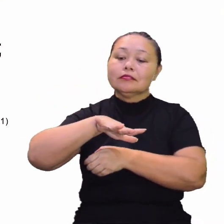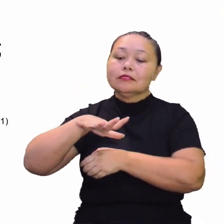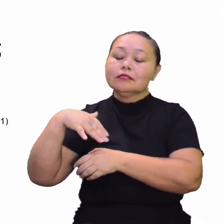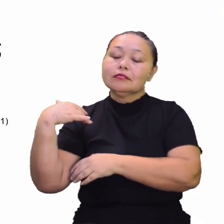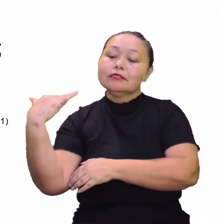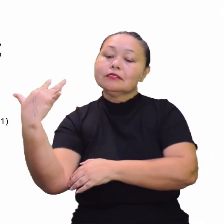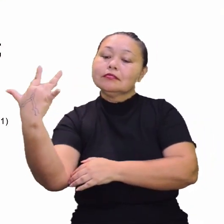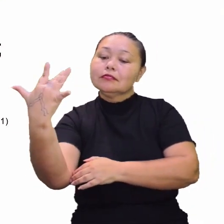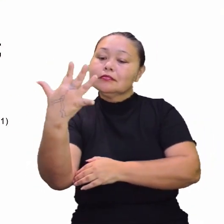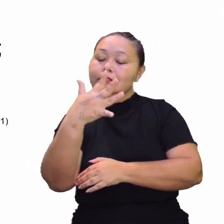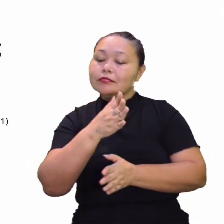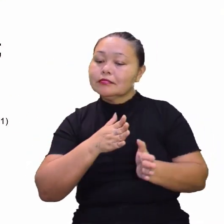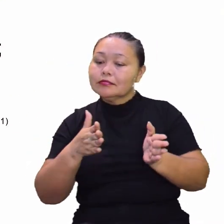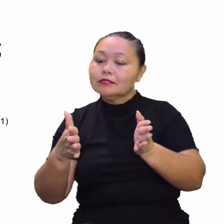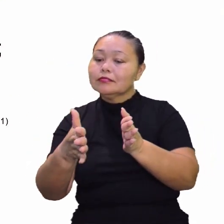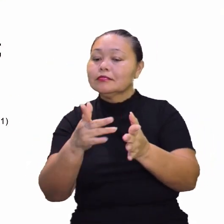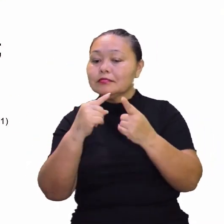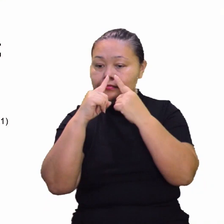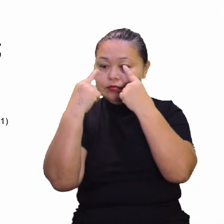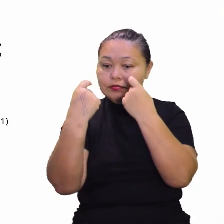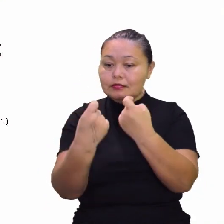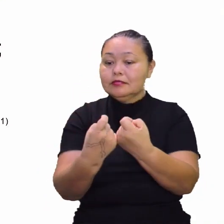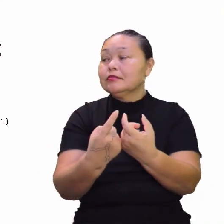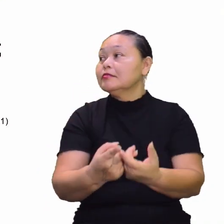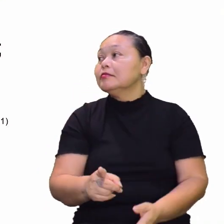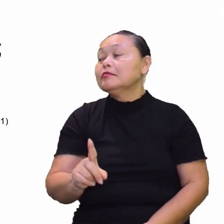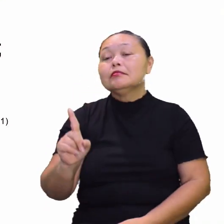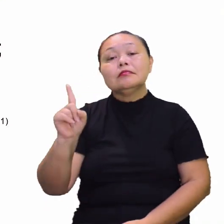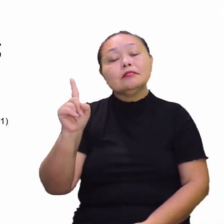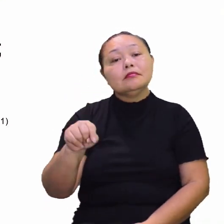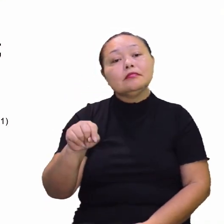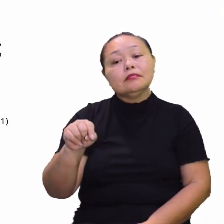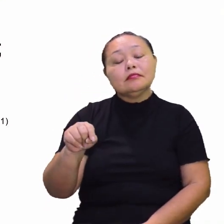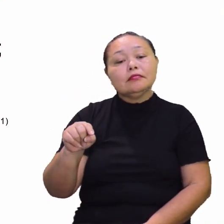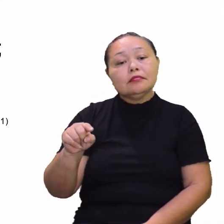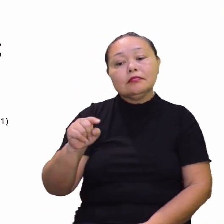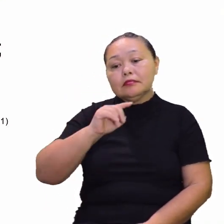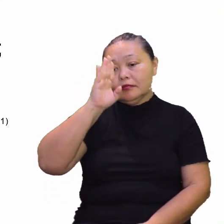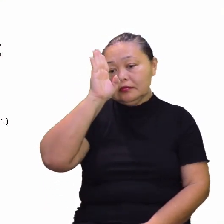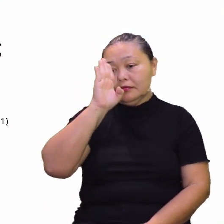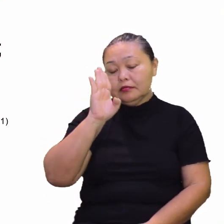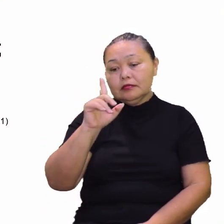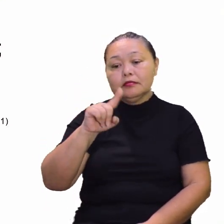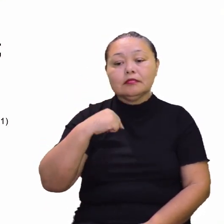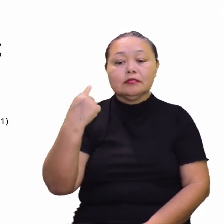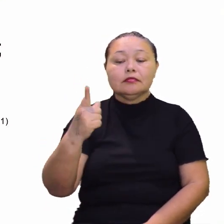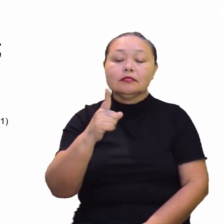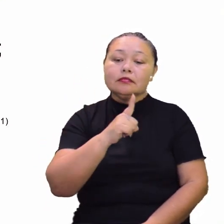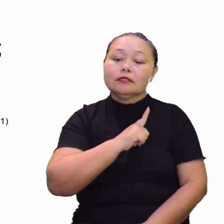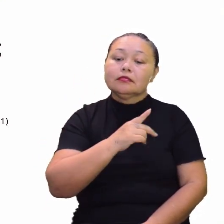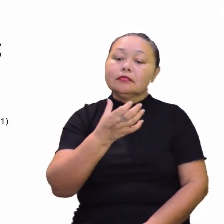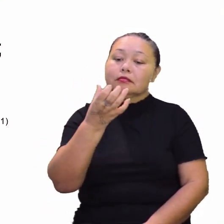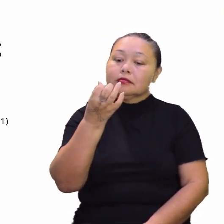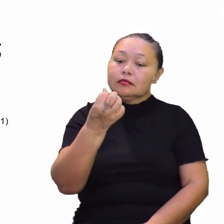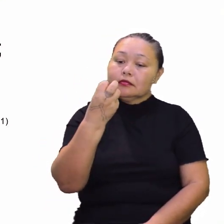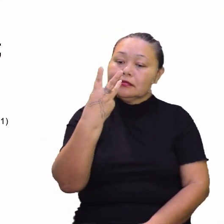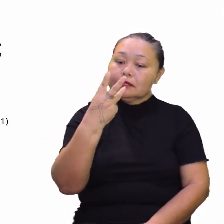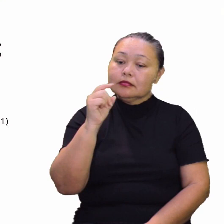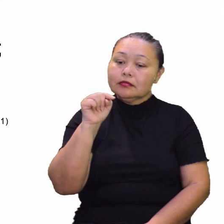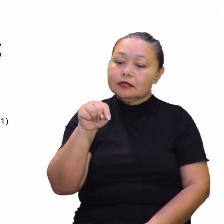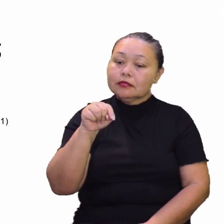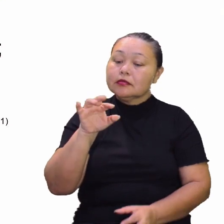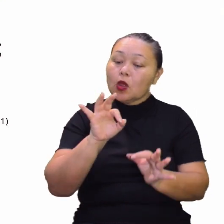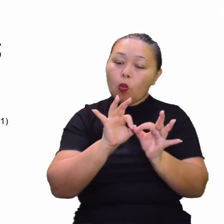natural. Isso é interessante que você falou, viu? Olha só, Rogério, no Brasil nós temos 63